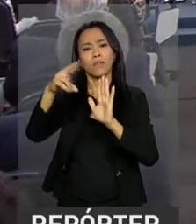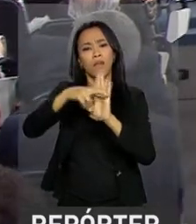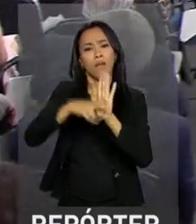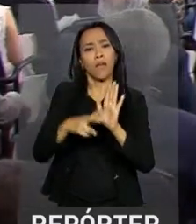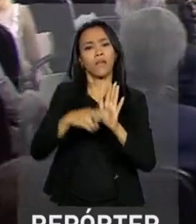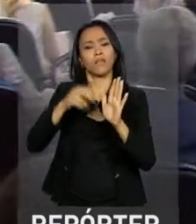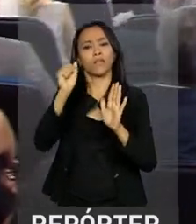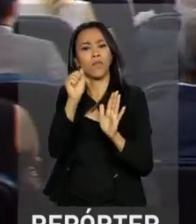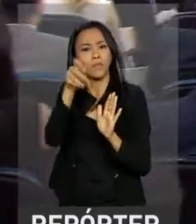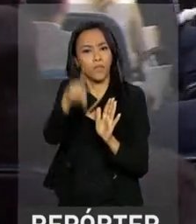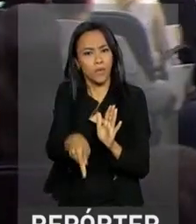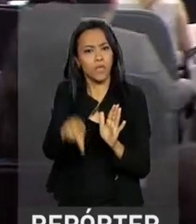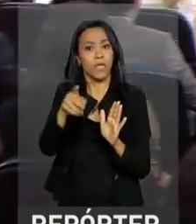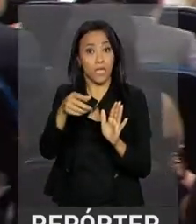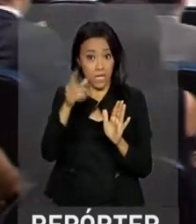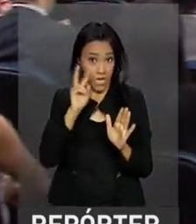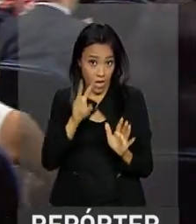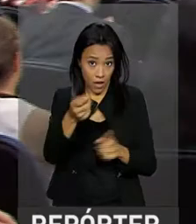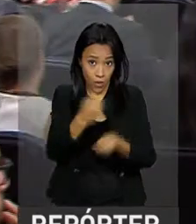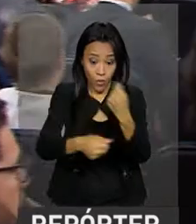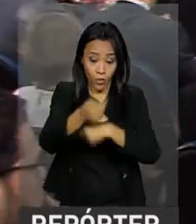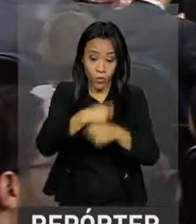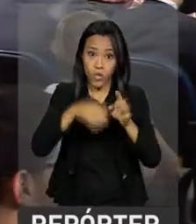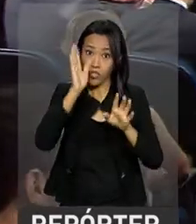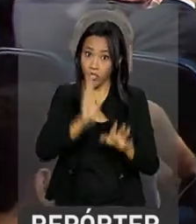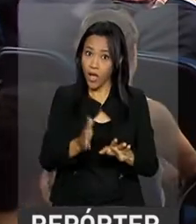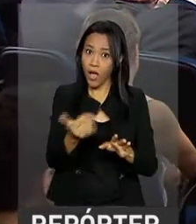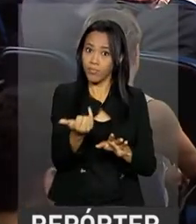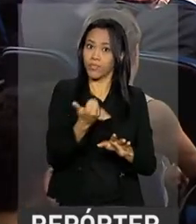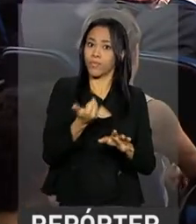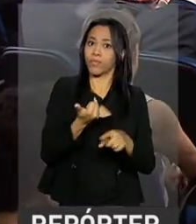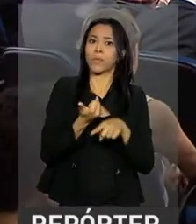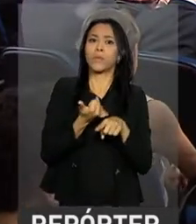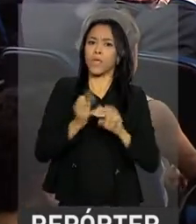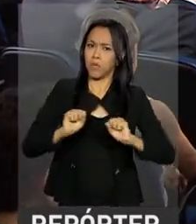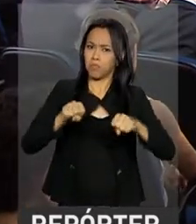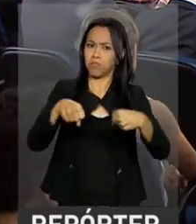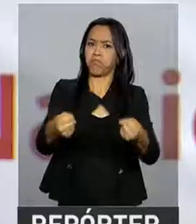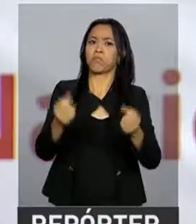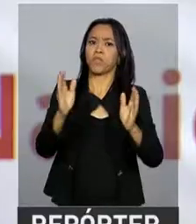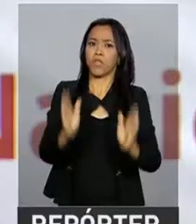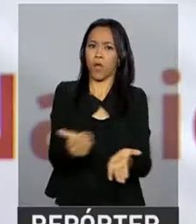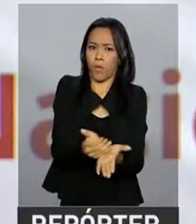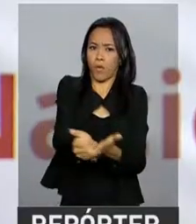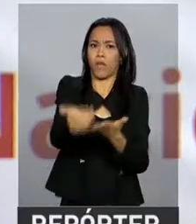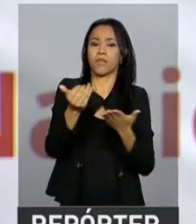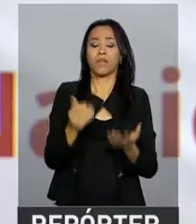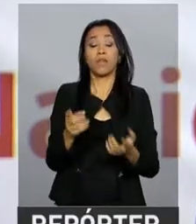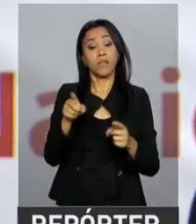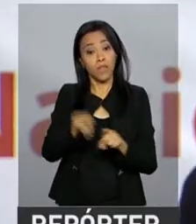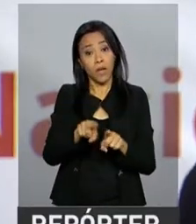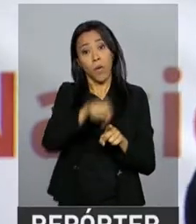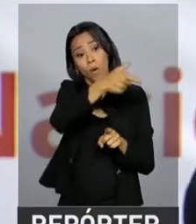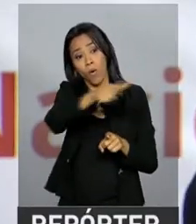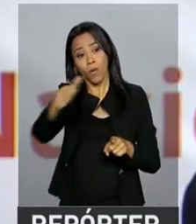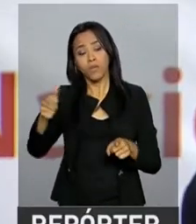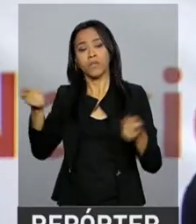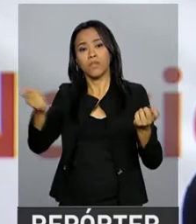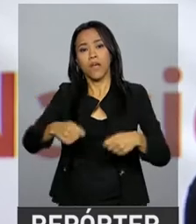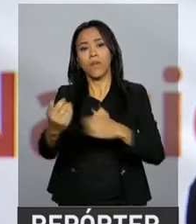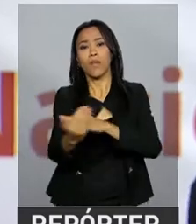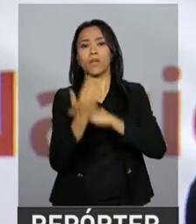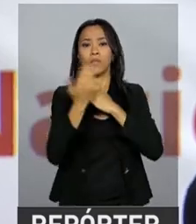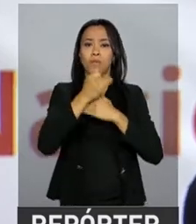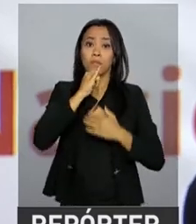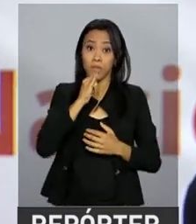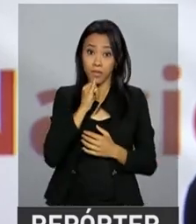economia já dá sinais de recuperação. Segundo o ministro, outras iniciativas também podem contribuir com a retomada, como